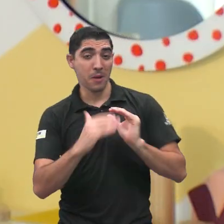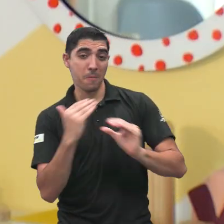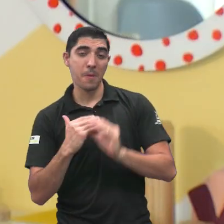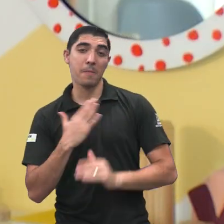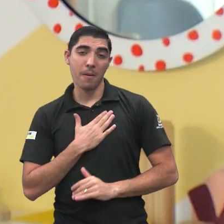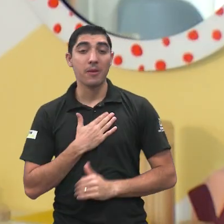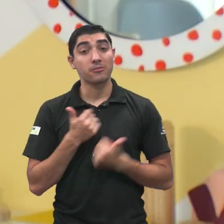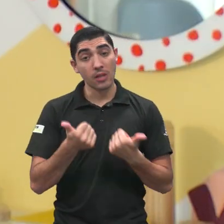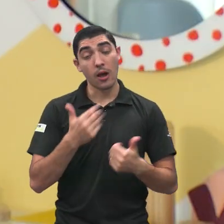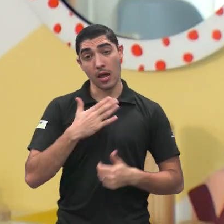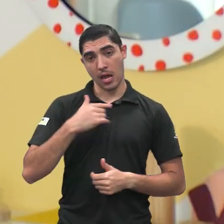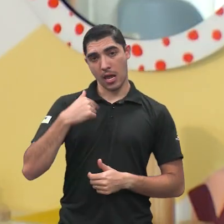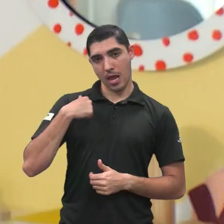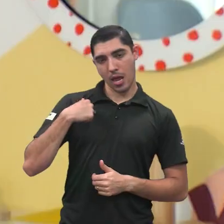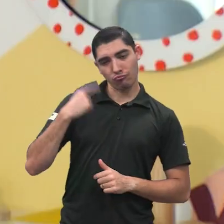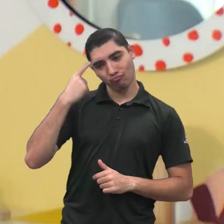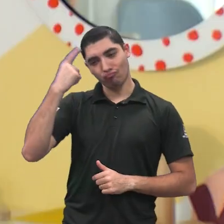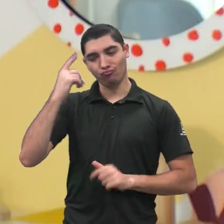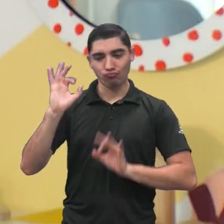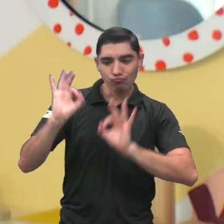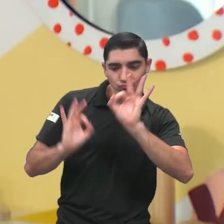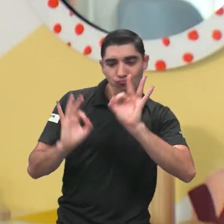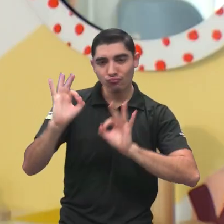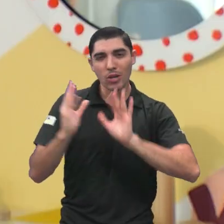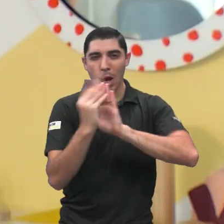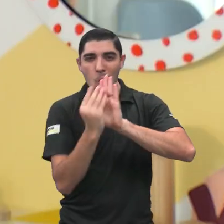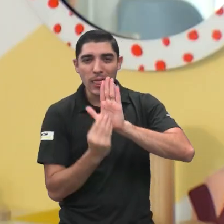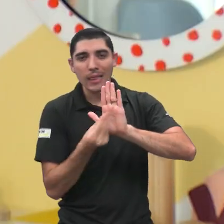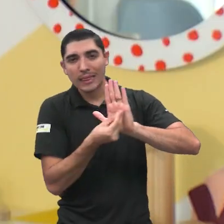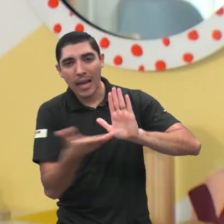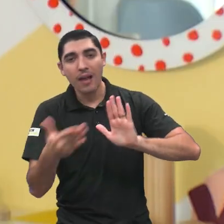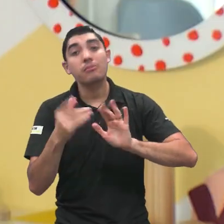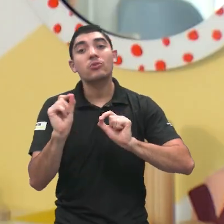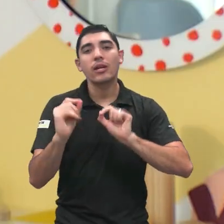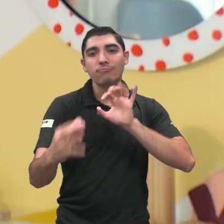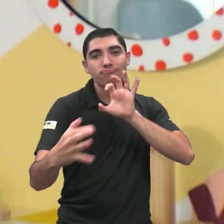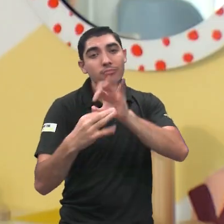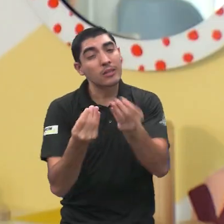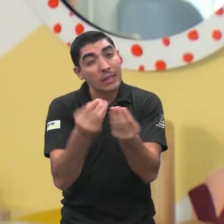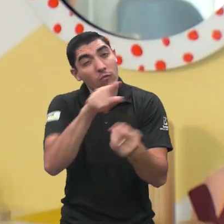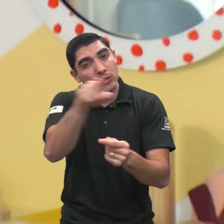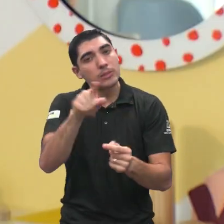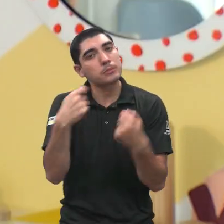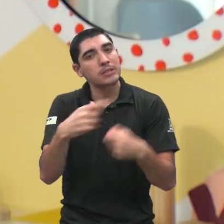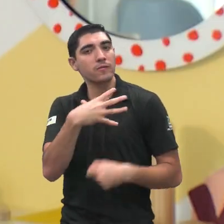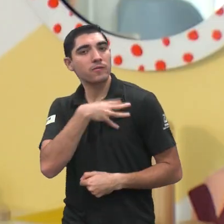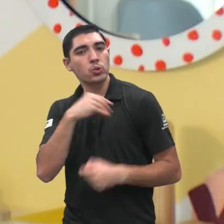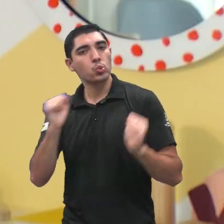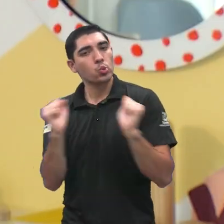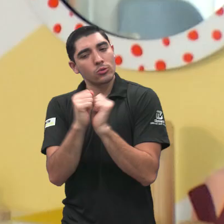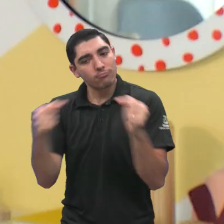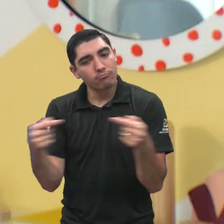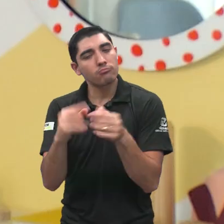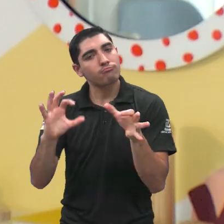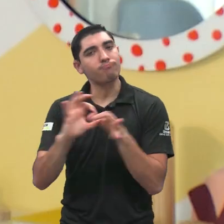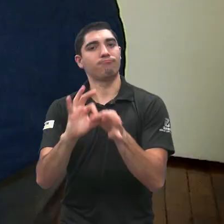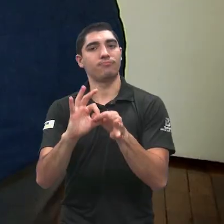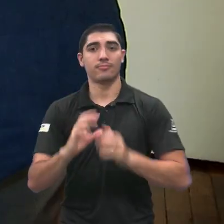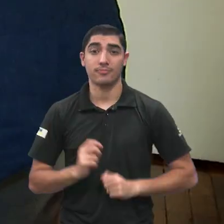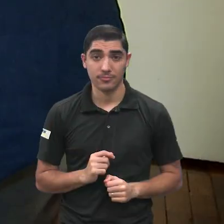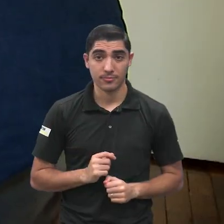Eu acho que o meu conteúdo em si traz essa vontade de se conectar com o seu filho, sabe? De estar com ele